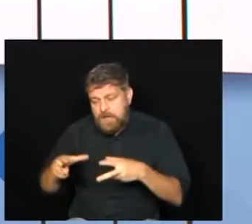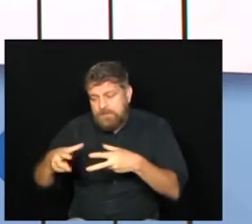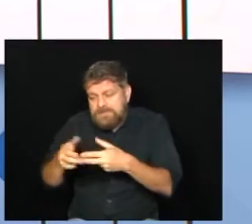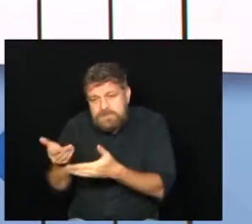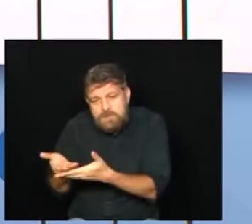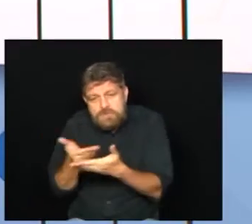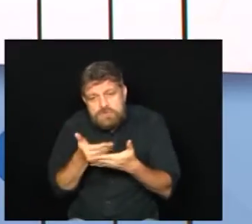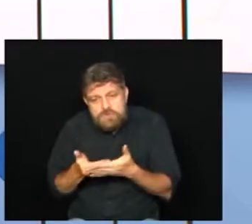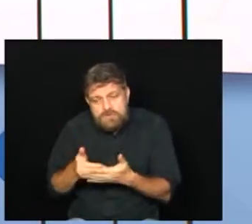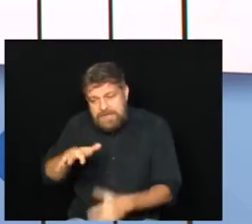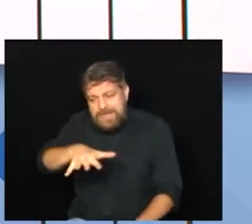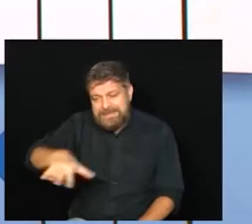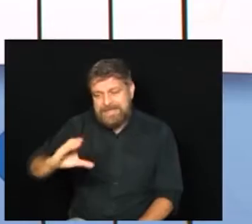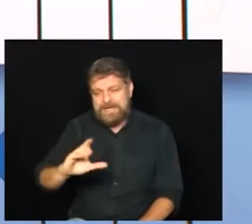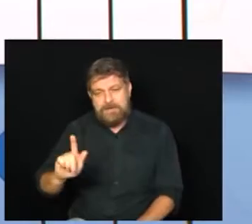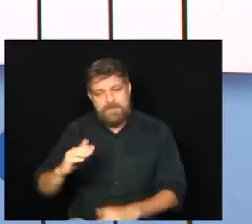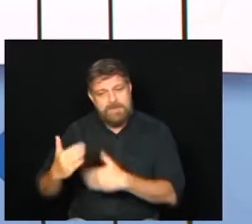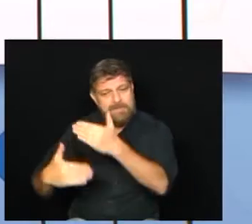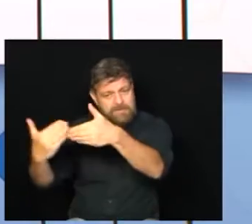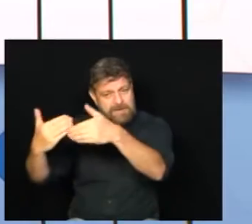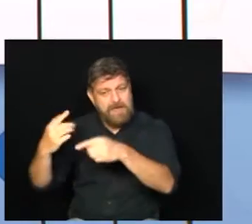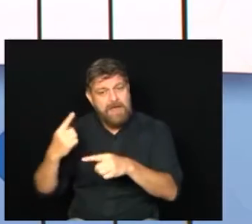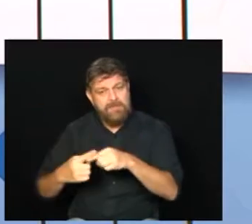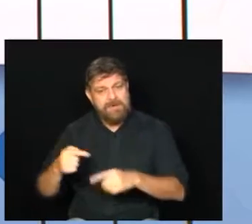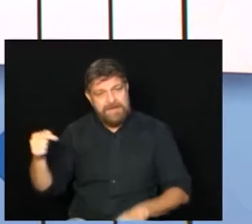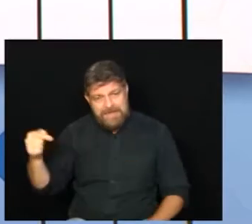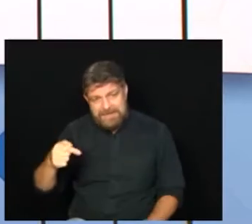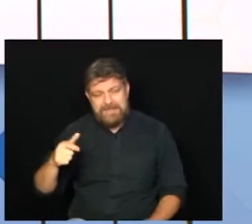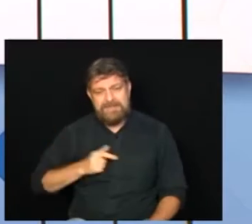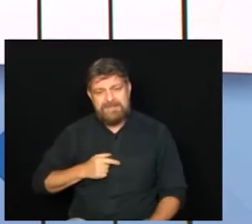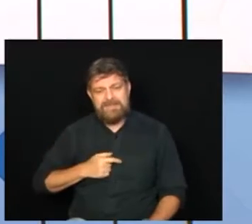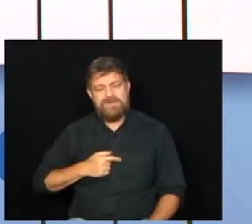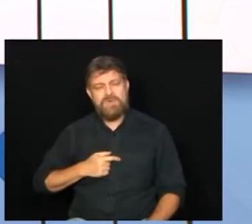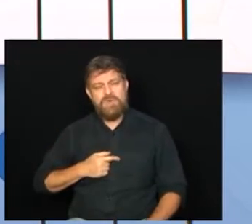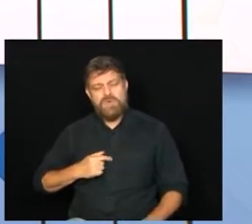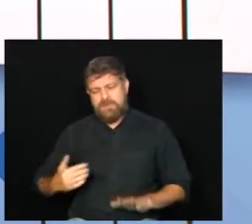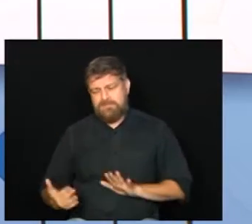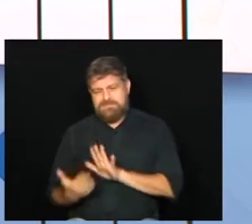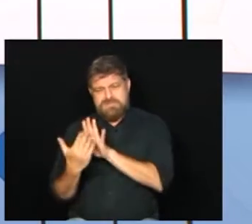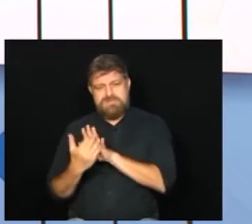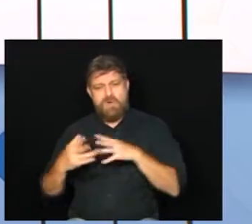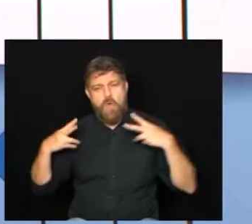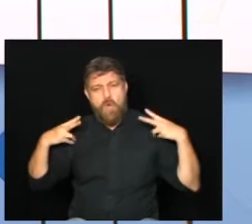Estudos do Desenvolvimento do Campo Grande, porque justamente impacta nos